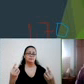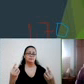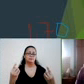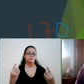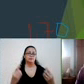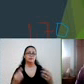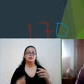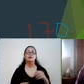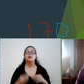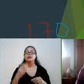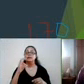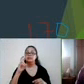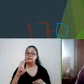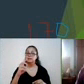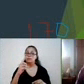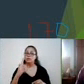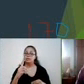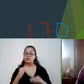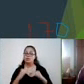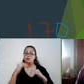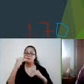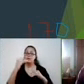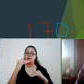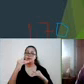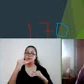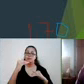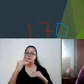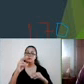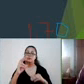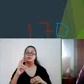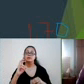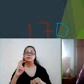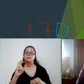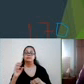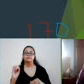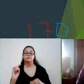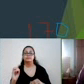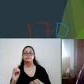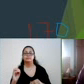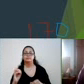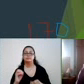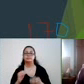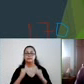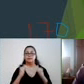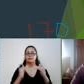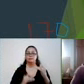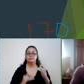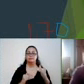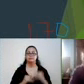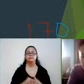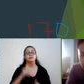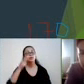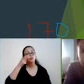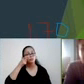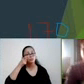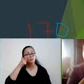Ó, 51 é maior que 50, 60 é maior que 50, menor que 70.